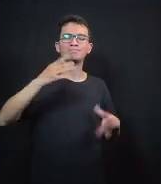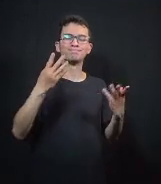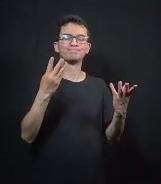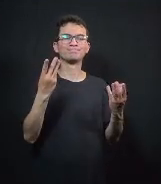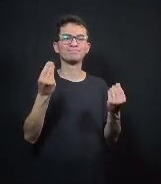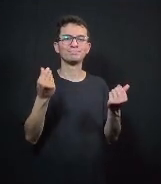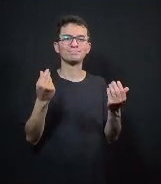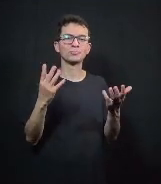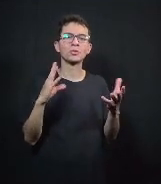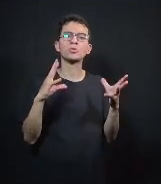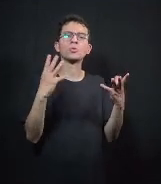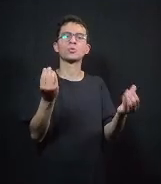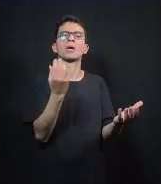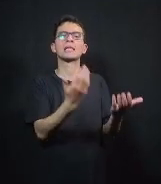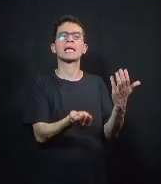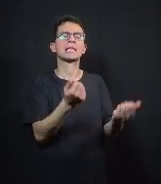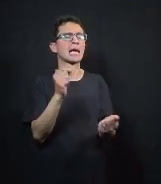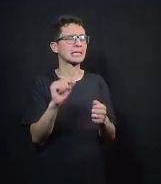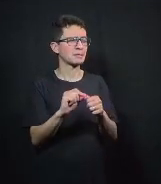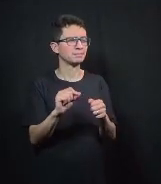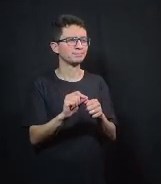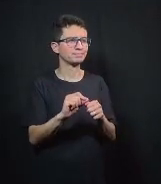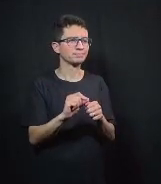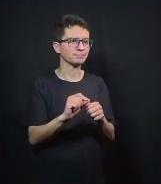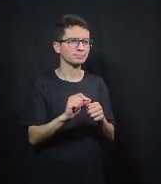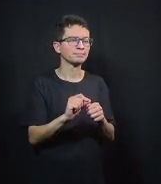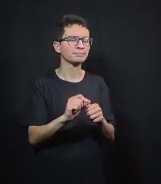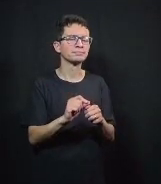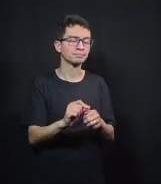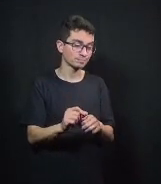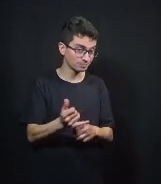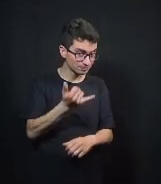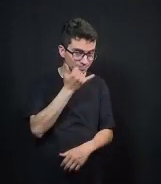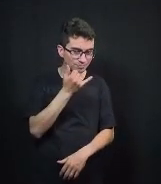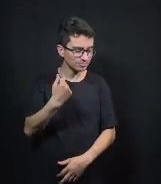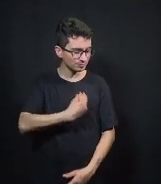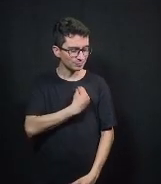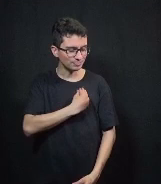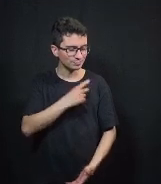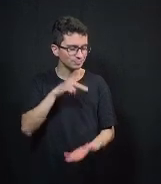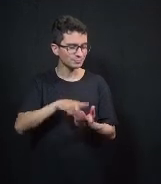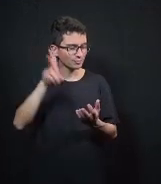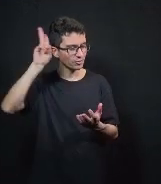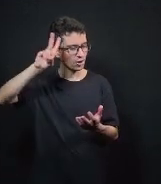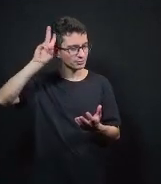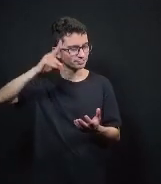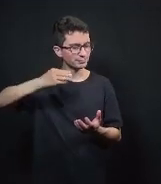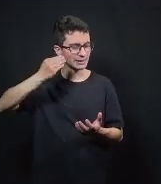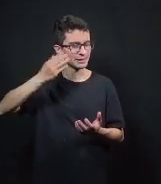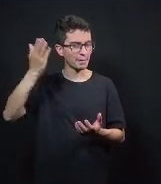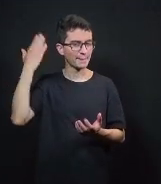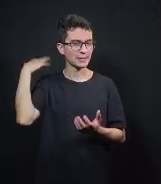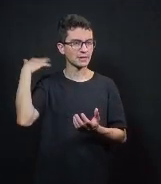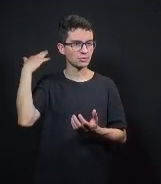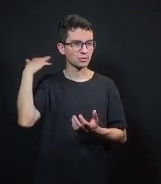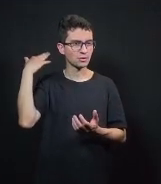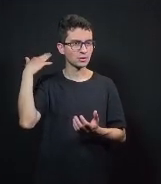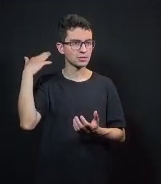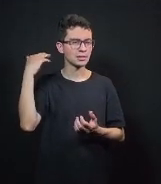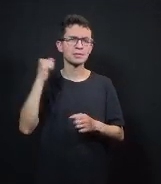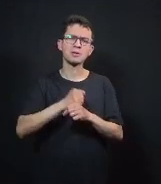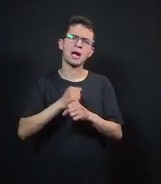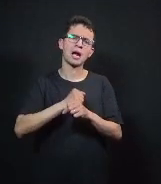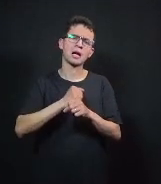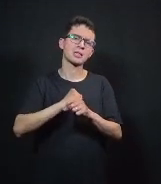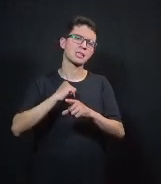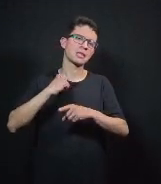você fica vulnerável a esse tipo de ação. Eu tive uma experiência curiosa porque eu voltei à academia muitos anos depois,